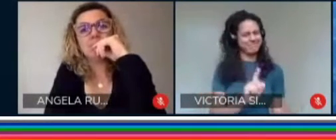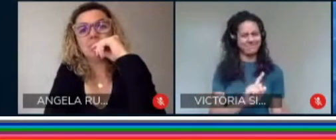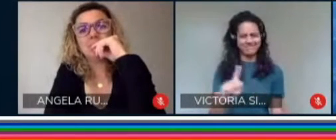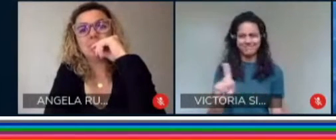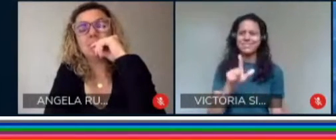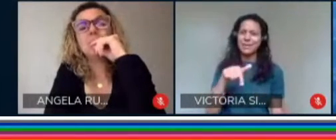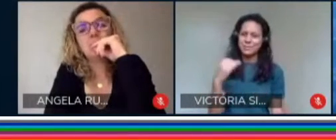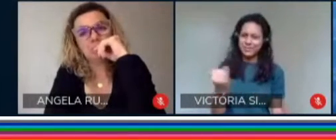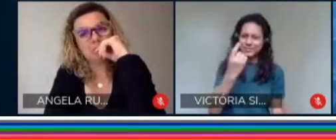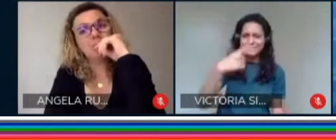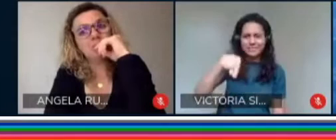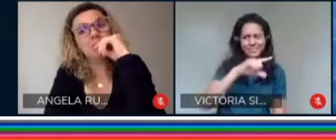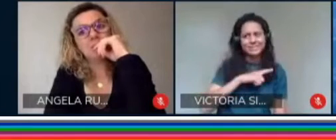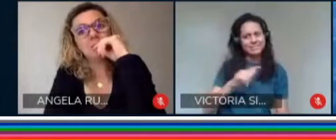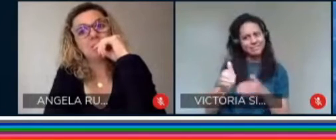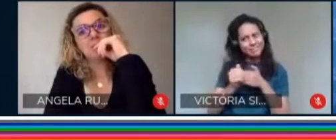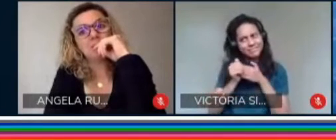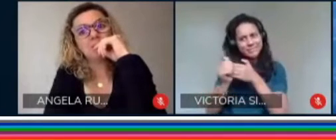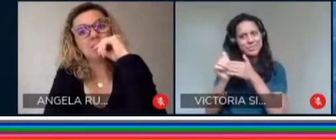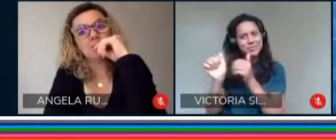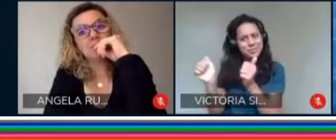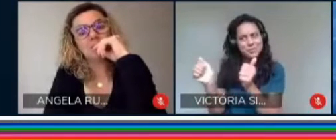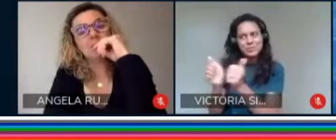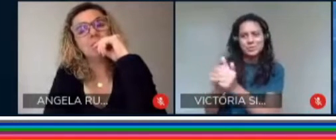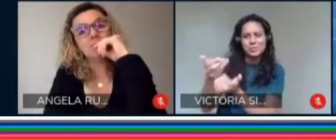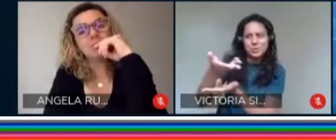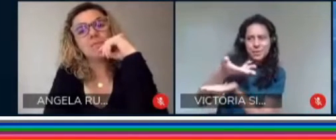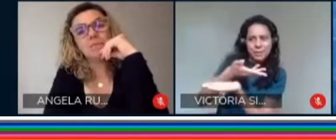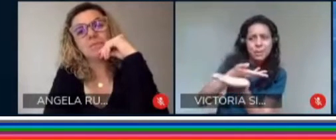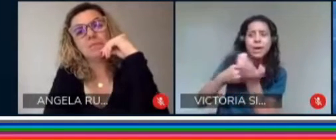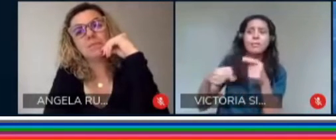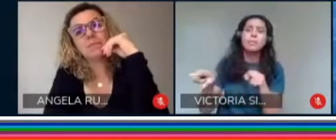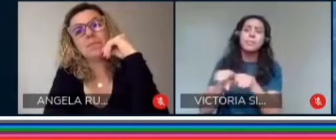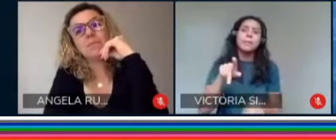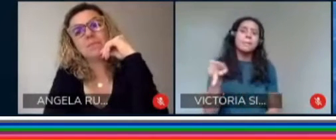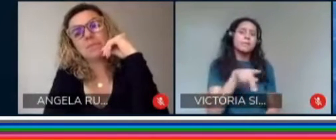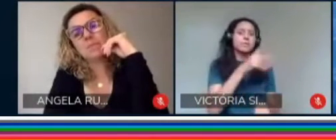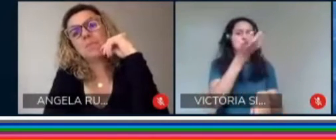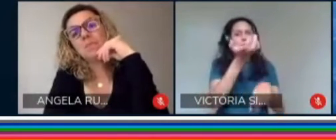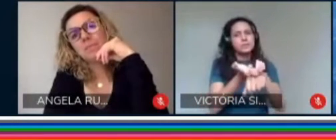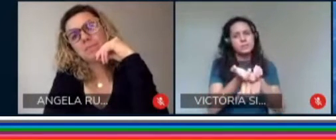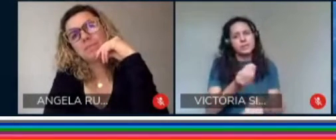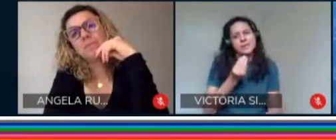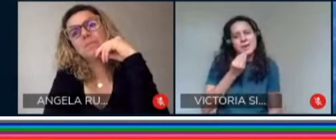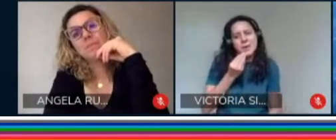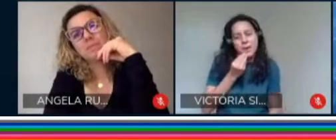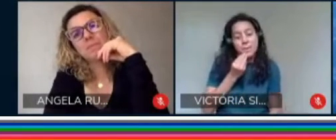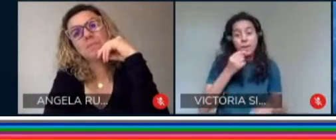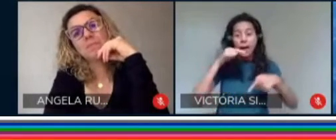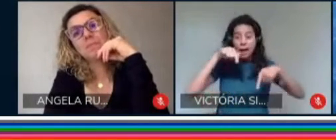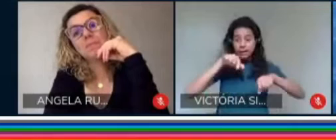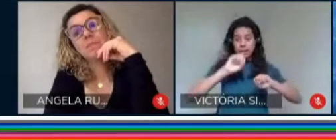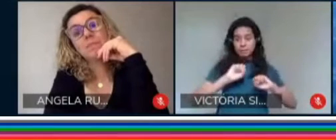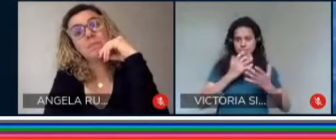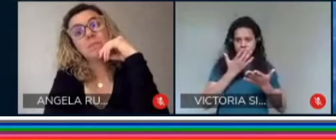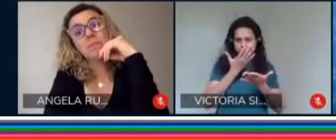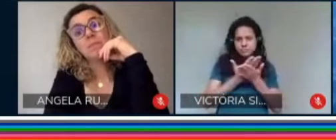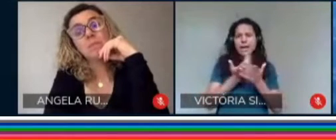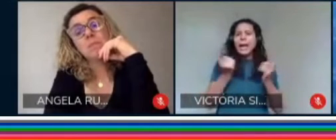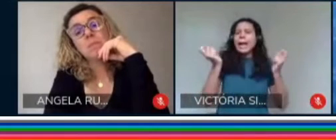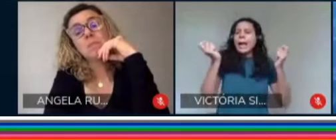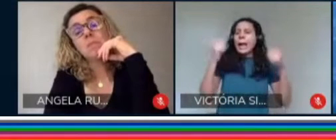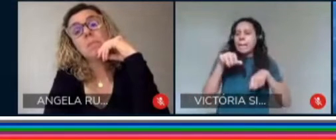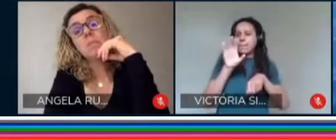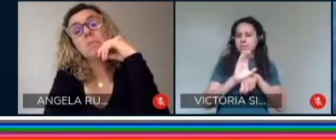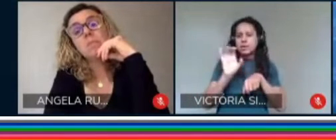disciplinas sempre, né? E com os orientadores dos trabalhos finais. Tá bem? A gente só dá nortes mesmo, porque isso vai fazer toda a diferença na hora